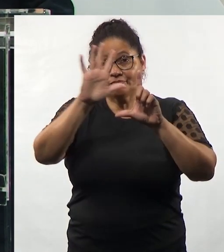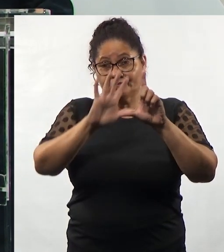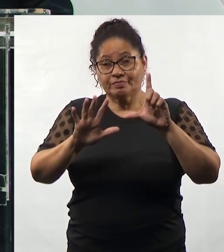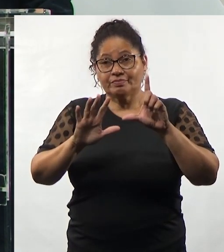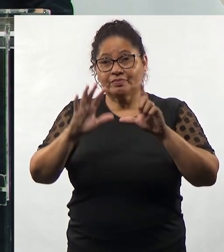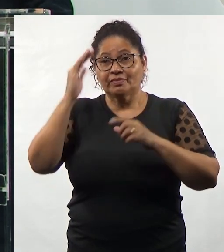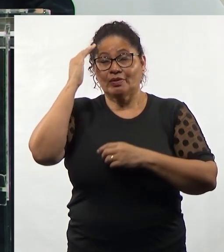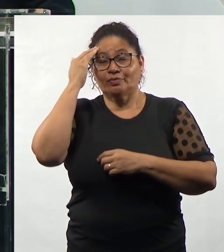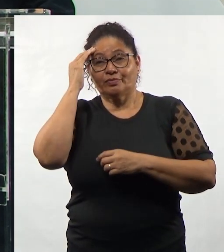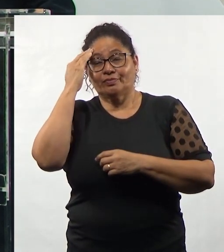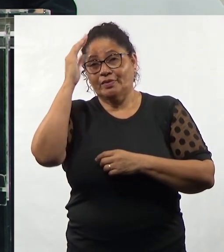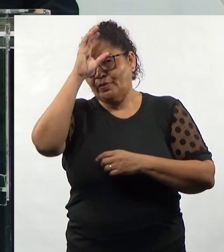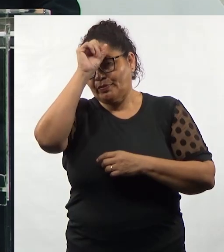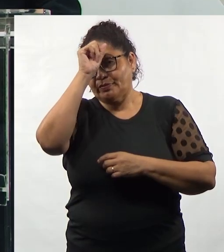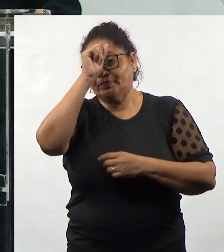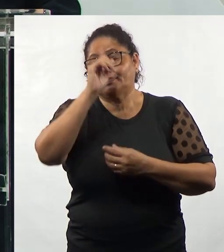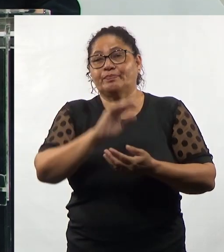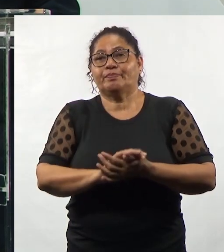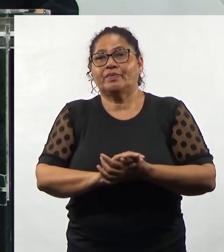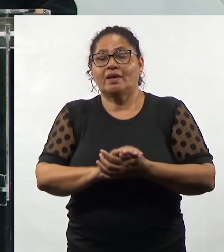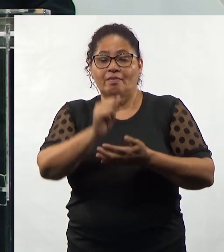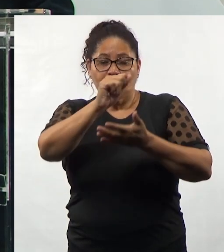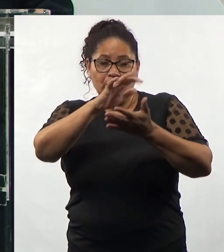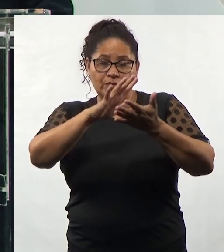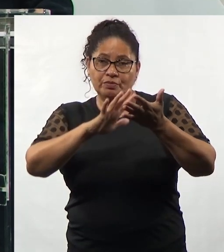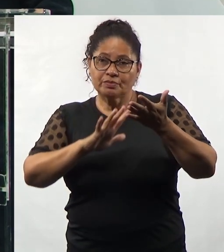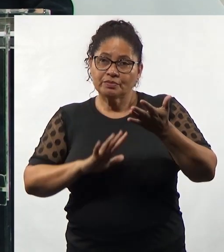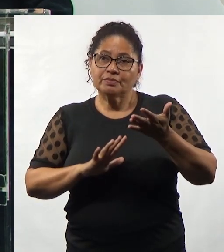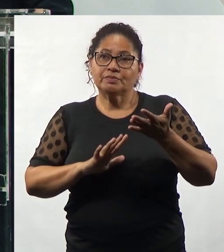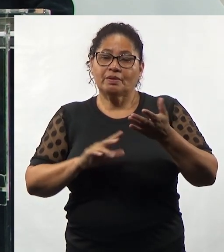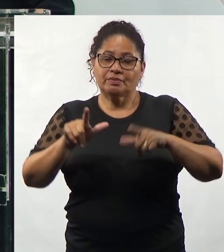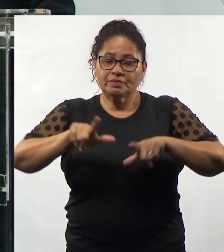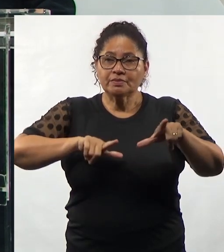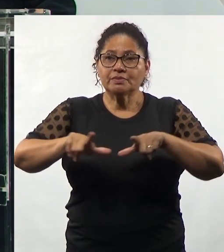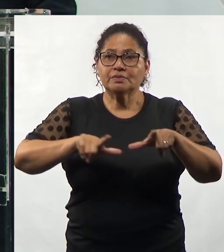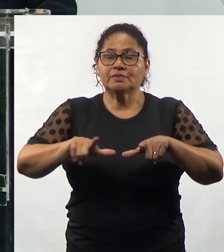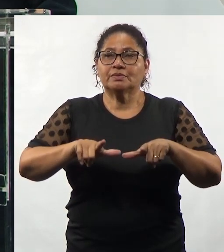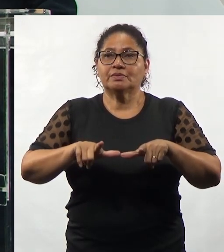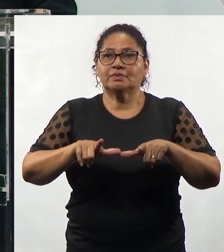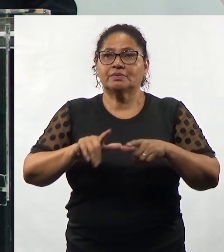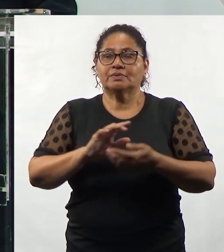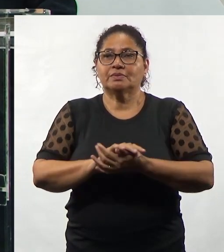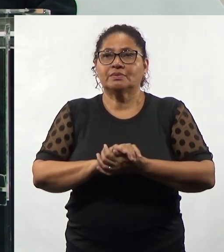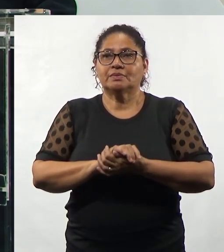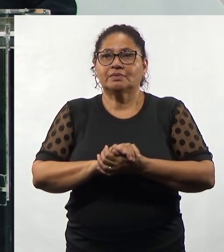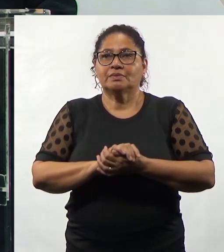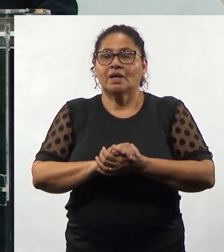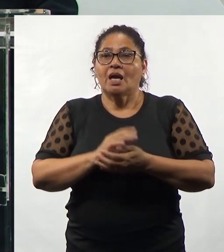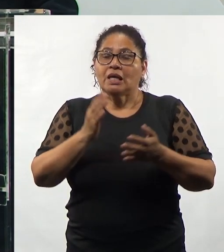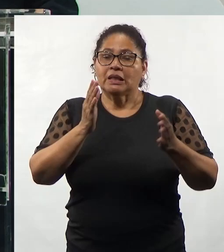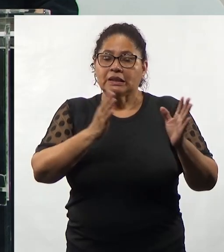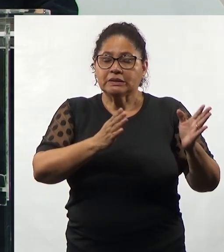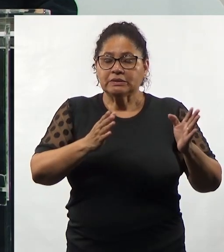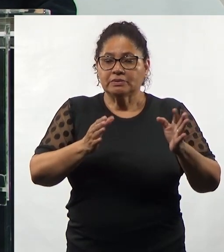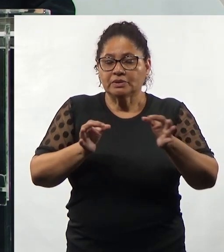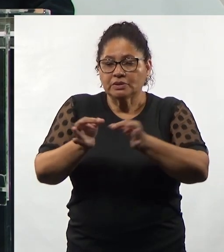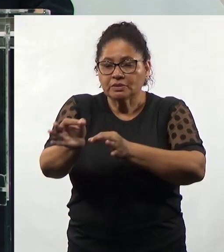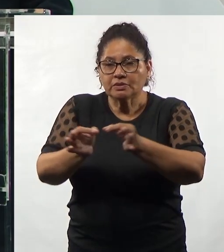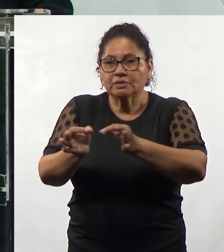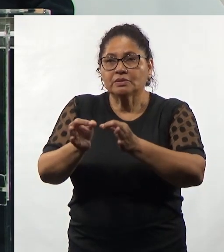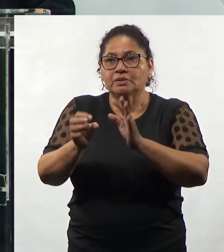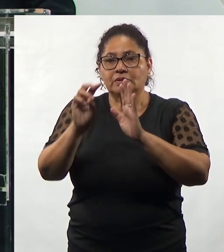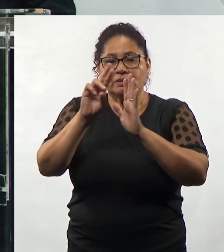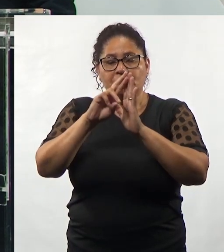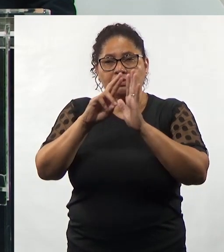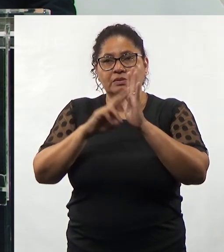Nós vamos ter uma tarefa, né, para a gente trabalhar a partir da elaboração do termo de intenção de